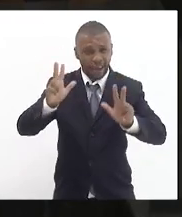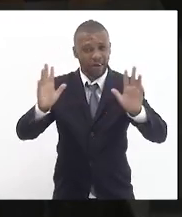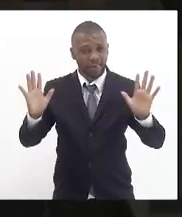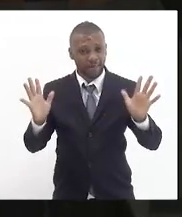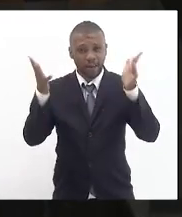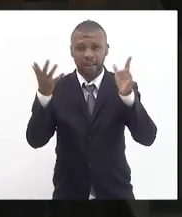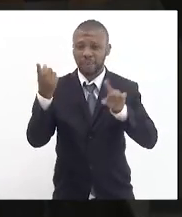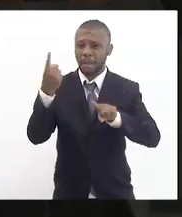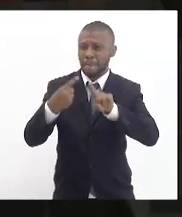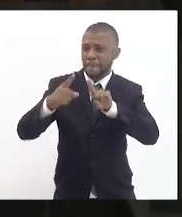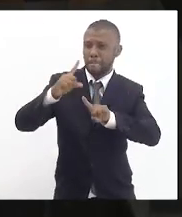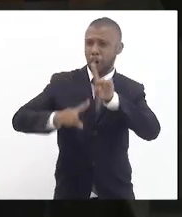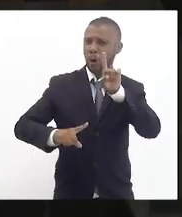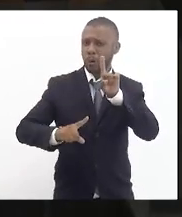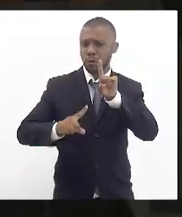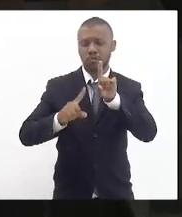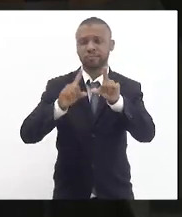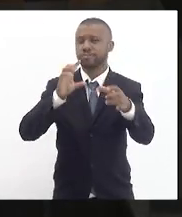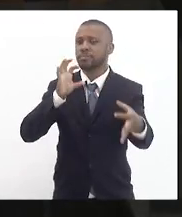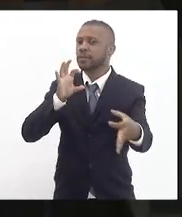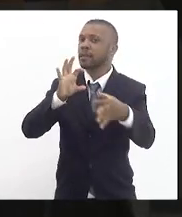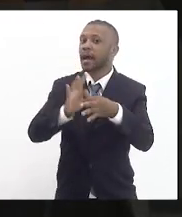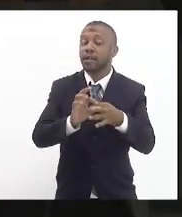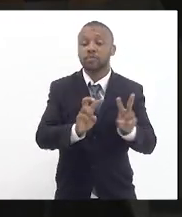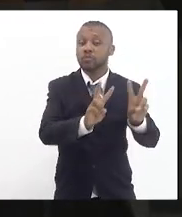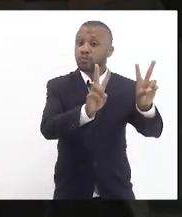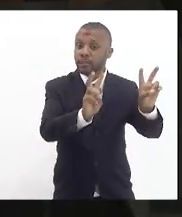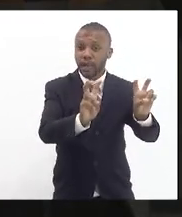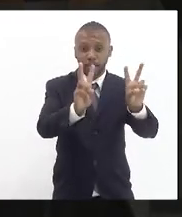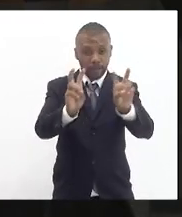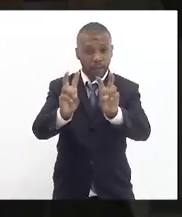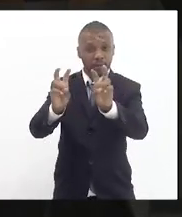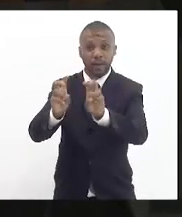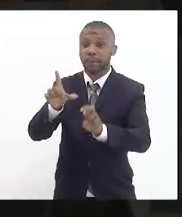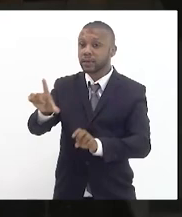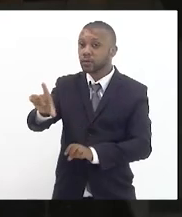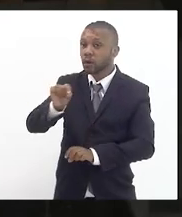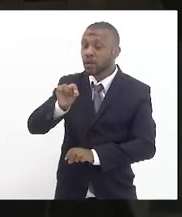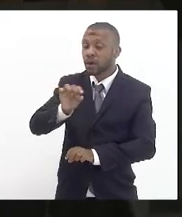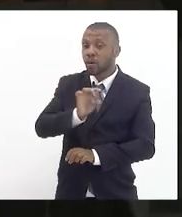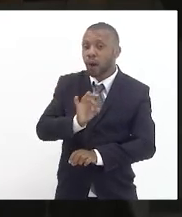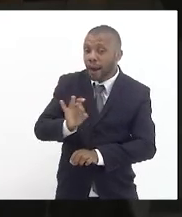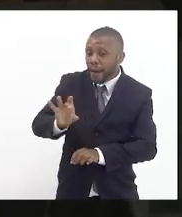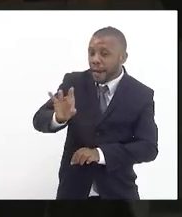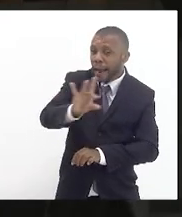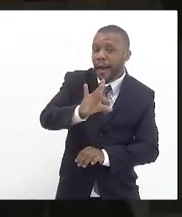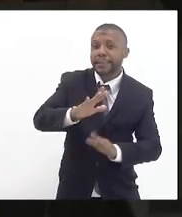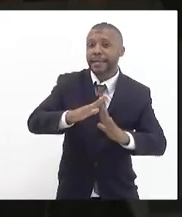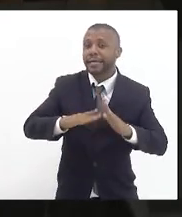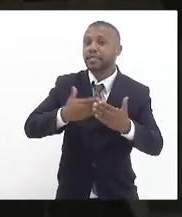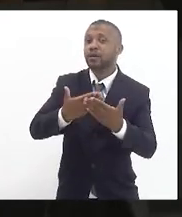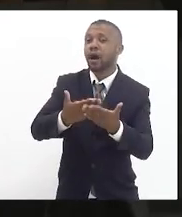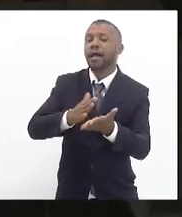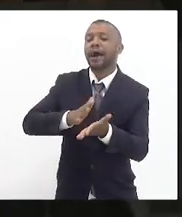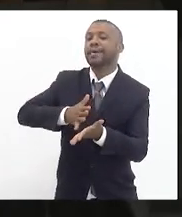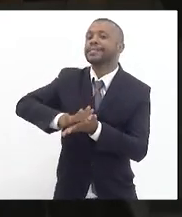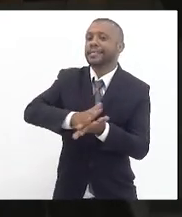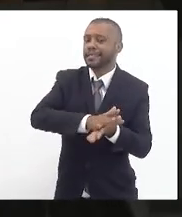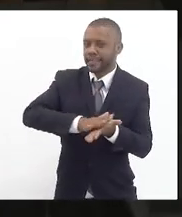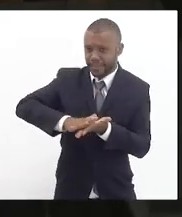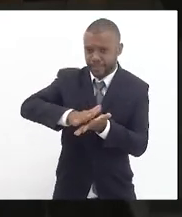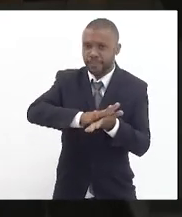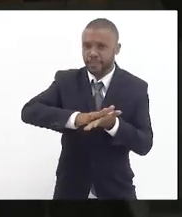dos temas que escolheram as escolas de samba o que